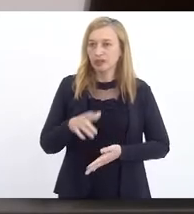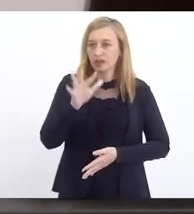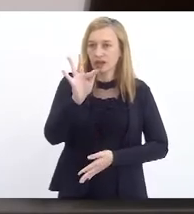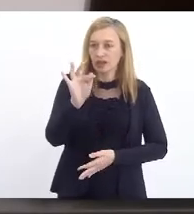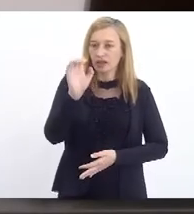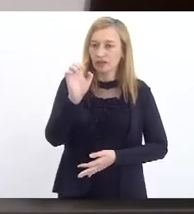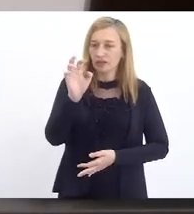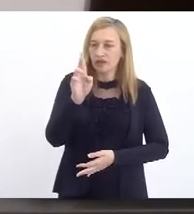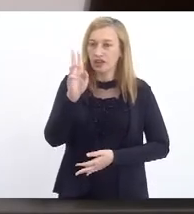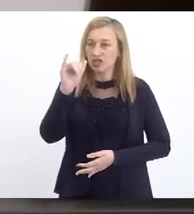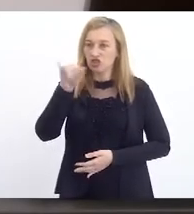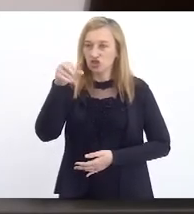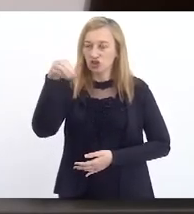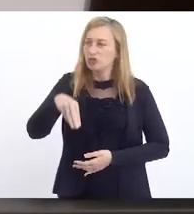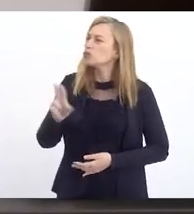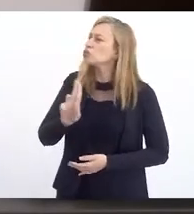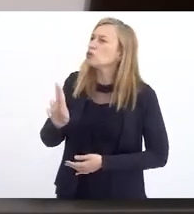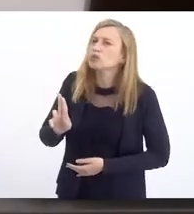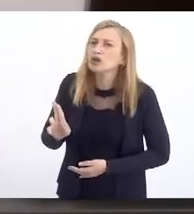seu nome é?